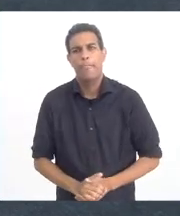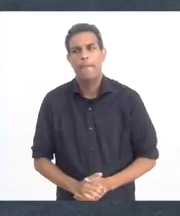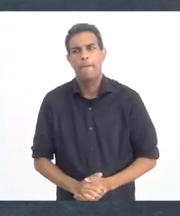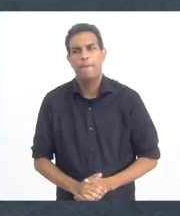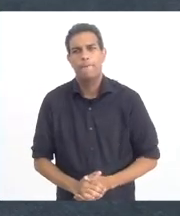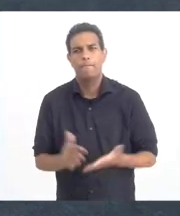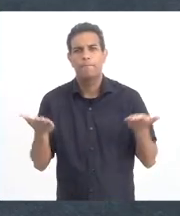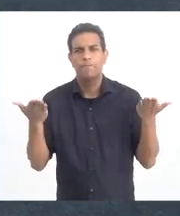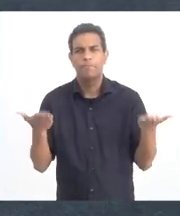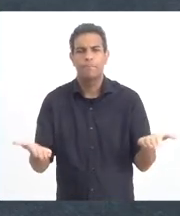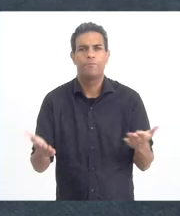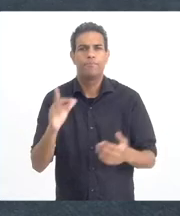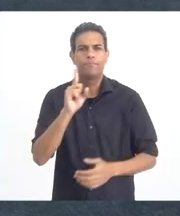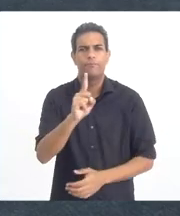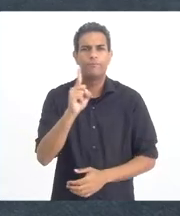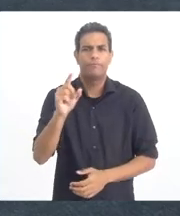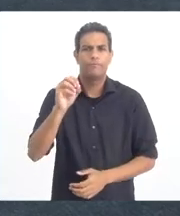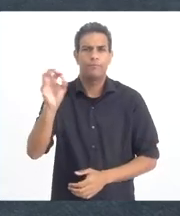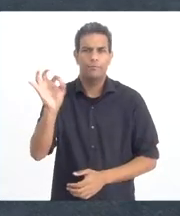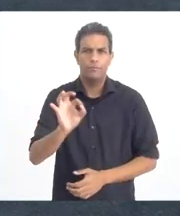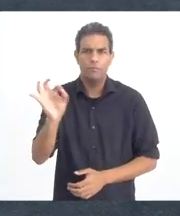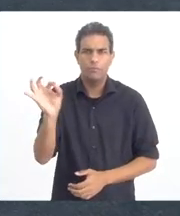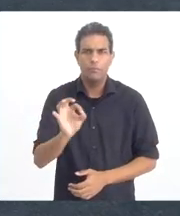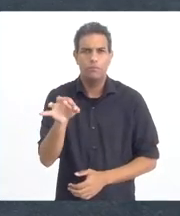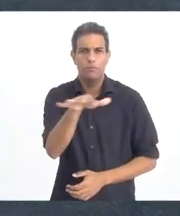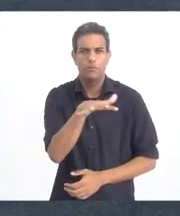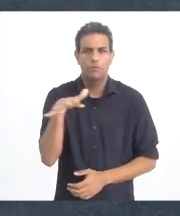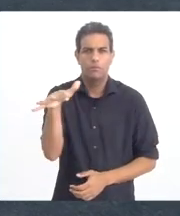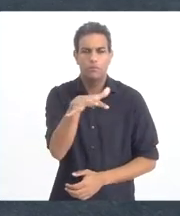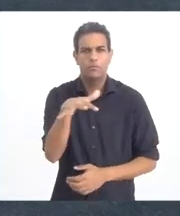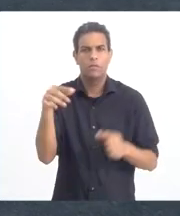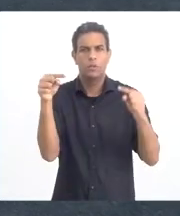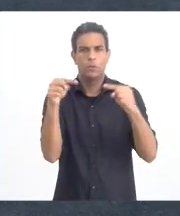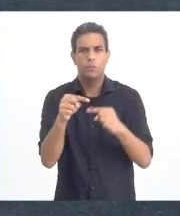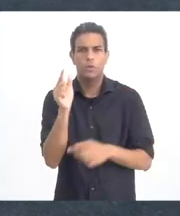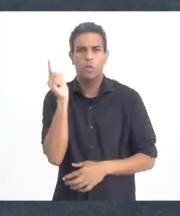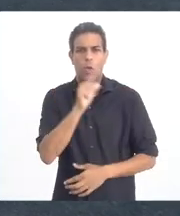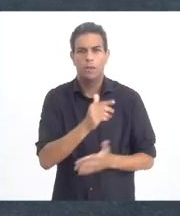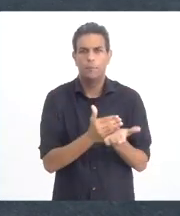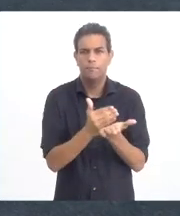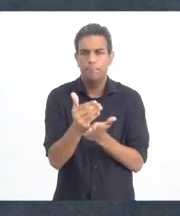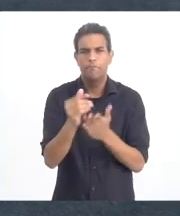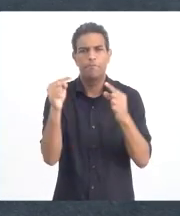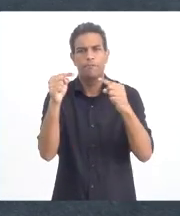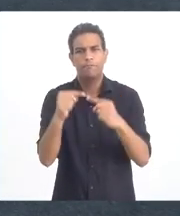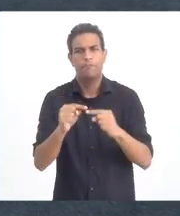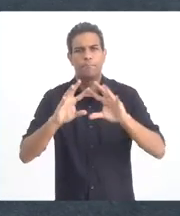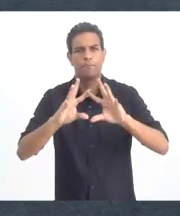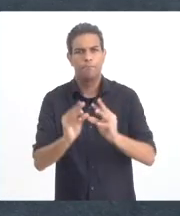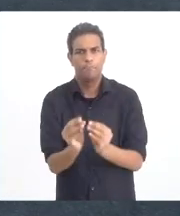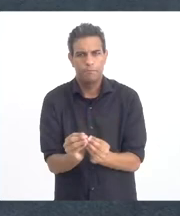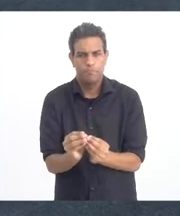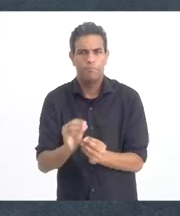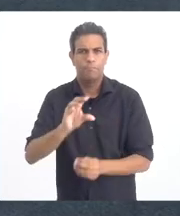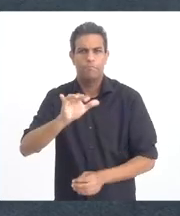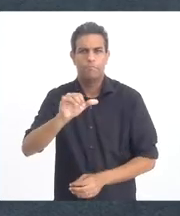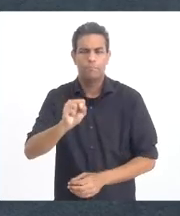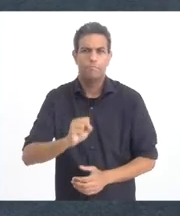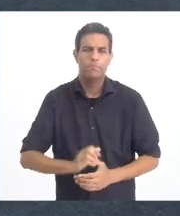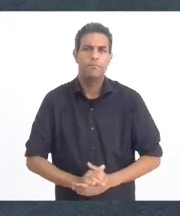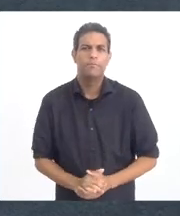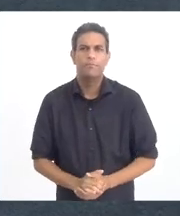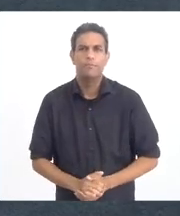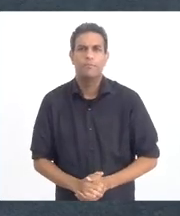chega a 110%, e isso é imposto só quando ele consegue fazer o CAIS, quando é segundo sargento.